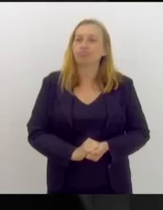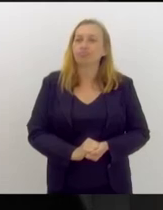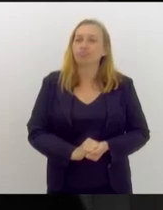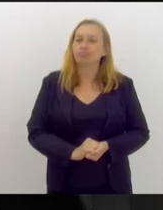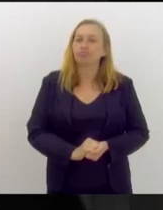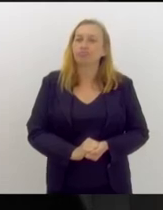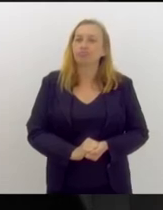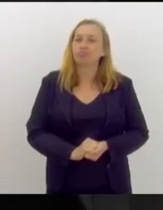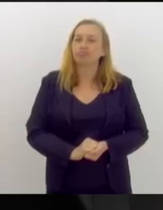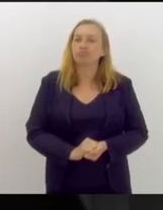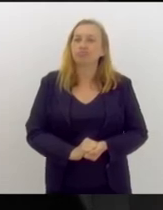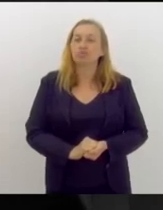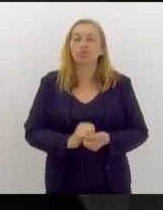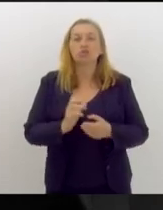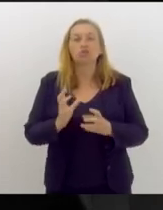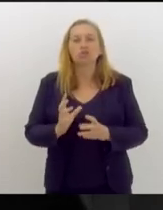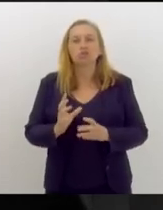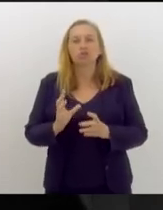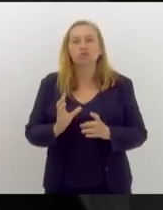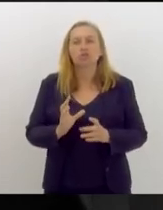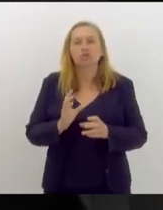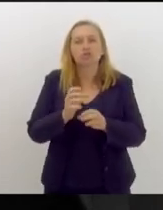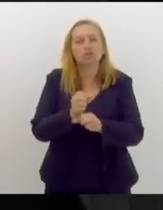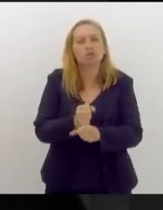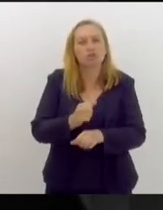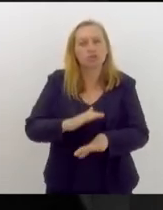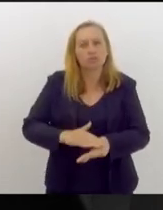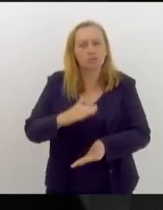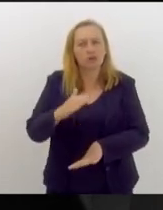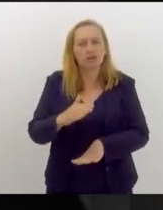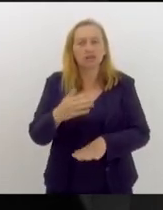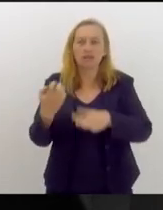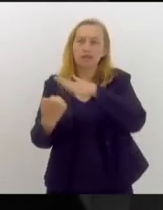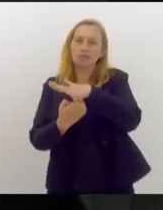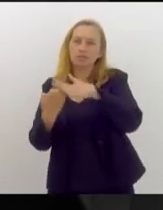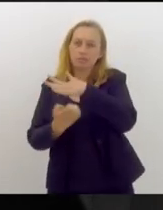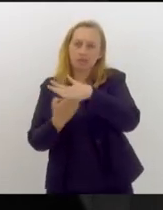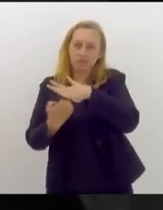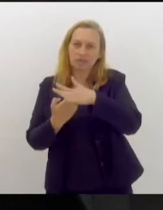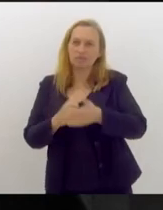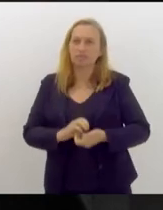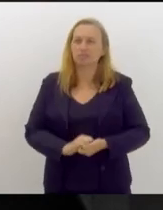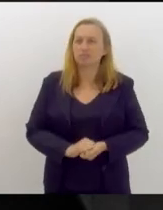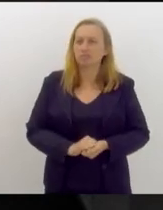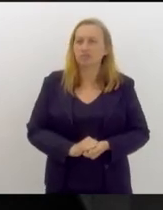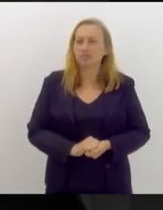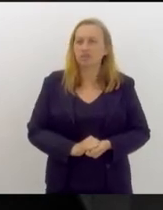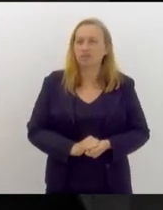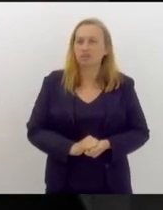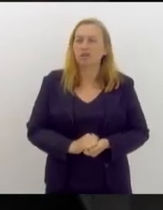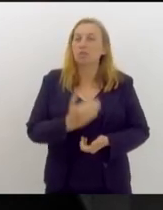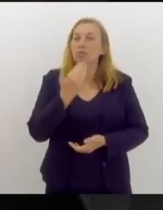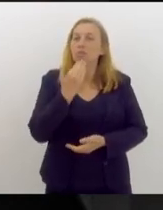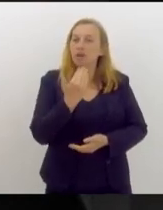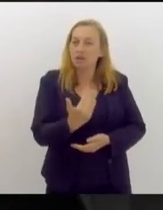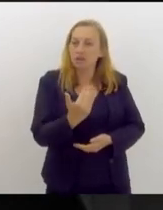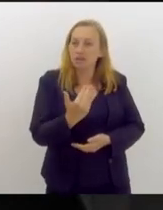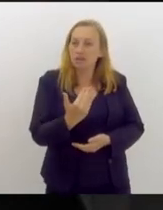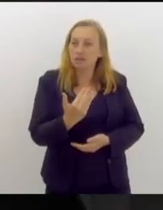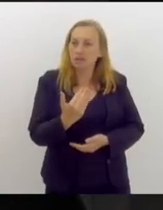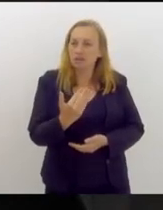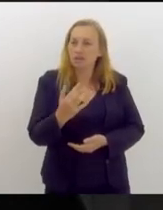e em cima desses números a empresa entrou com pedido de